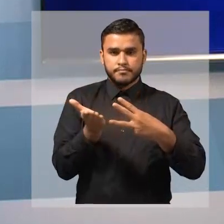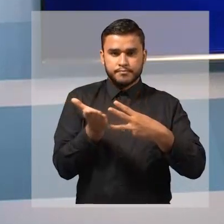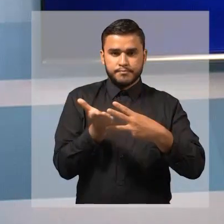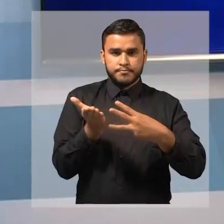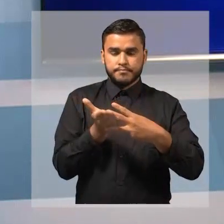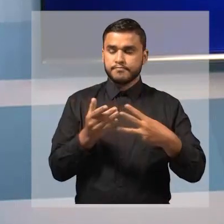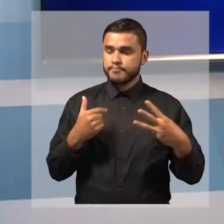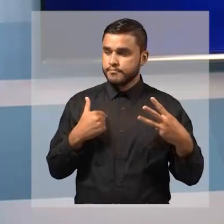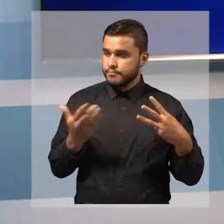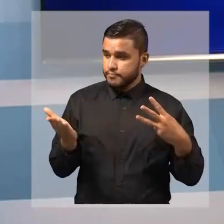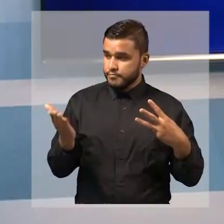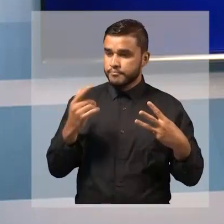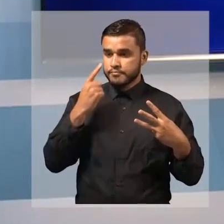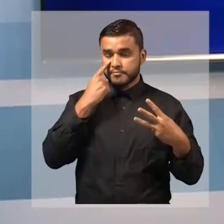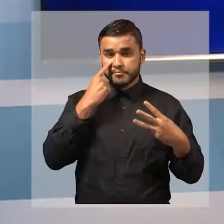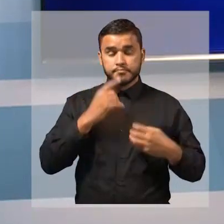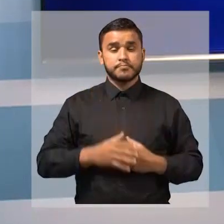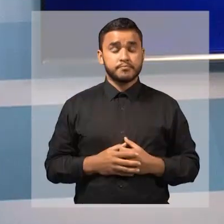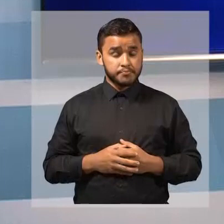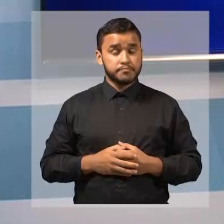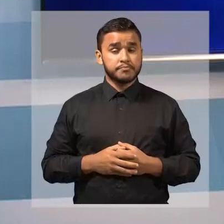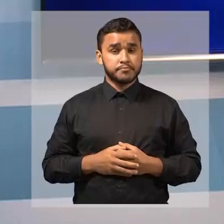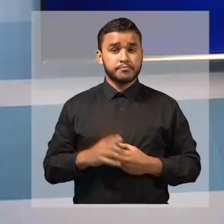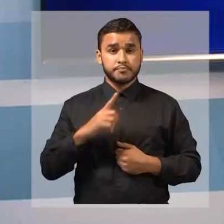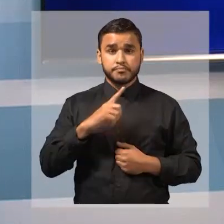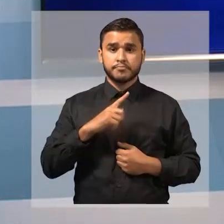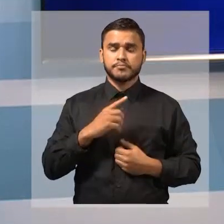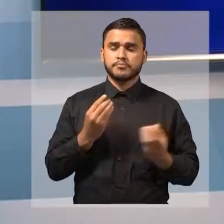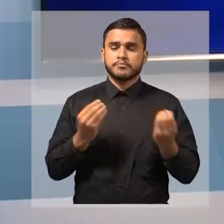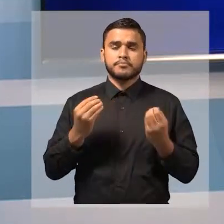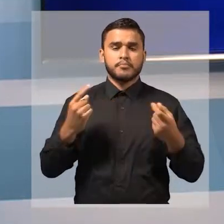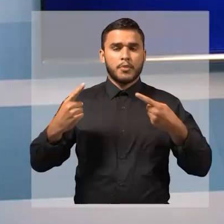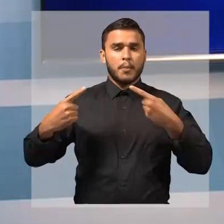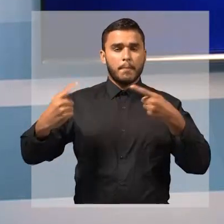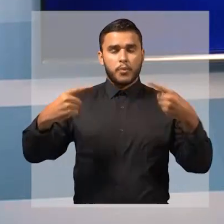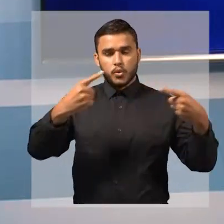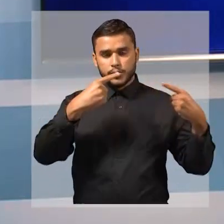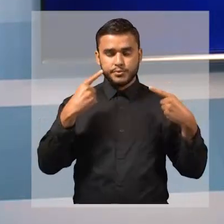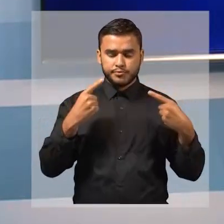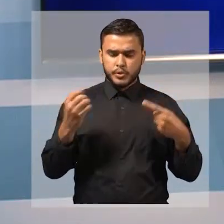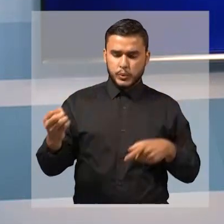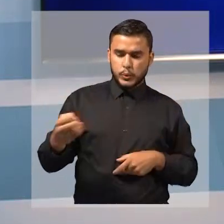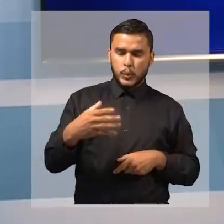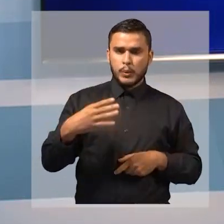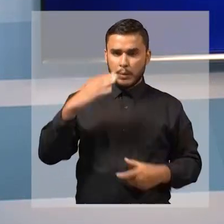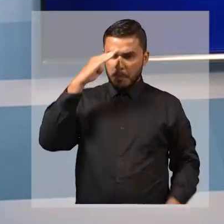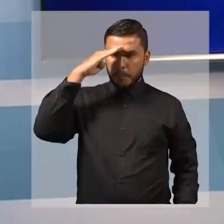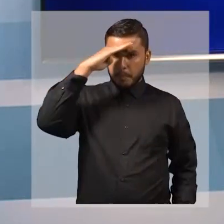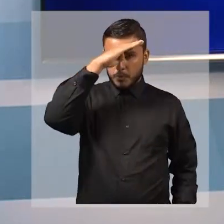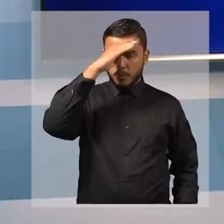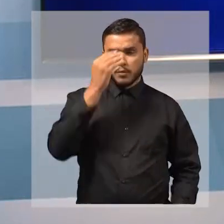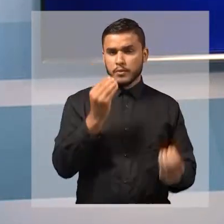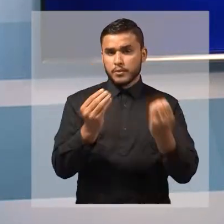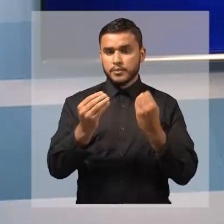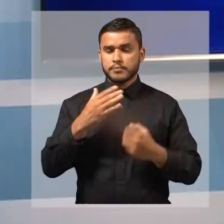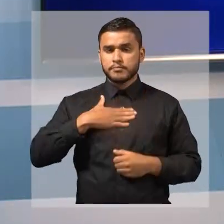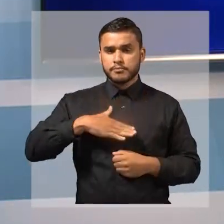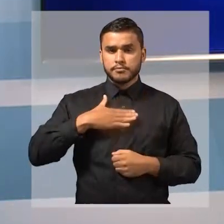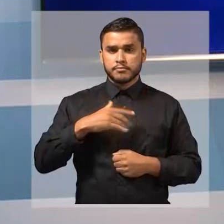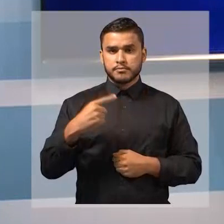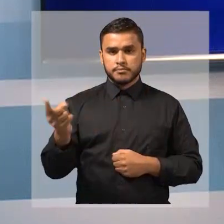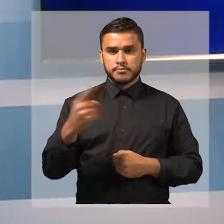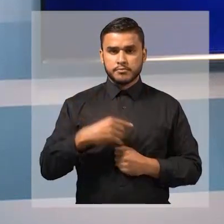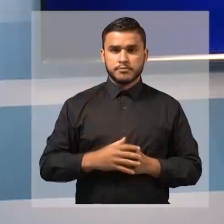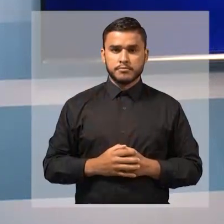colocar para a nossa discussão o que é a política nova do presidente Bolsonaro. Um instante